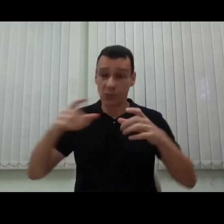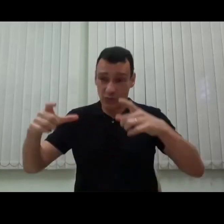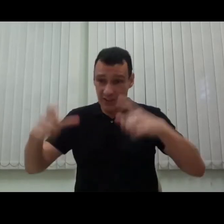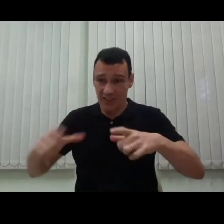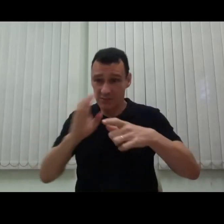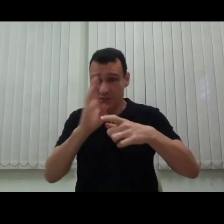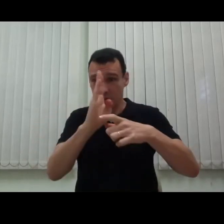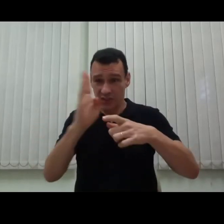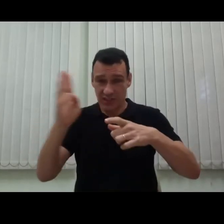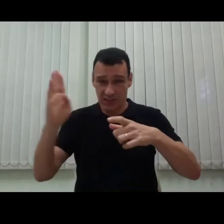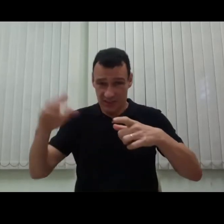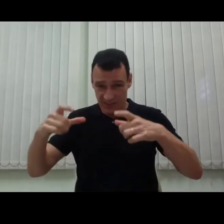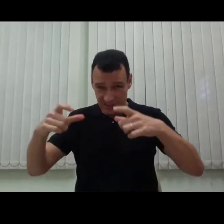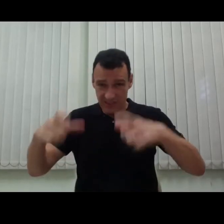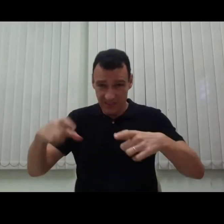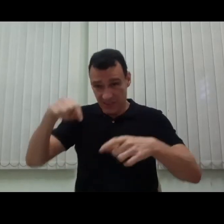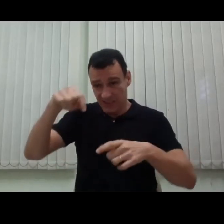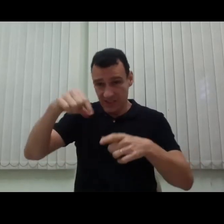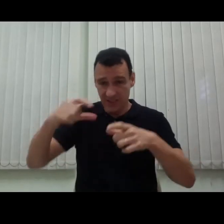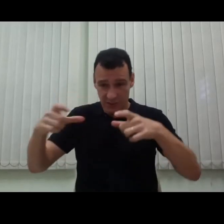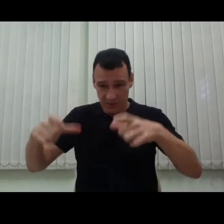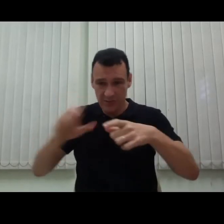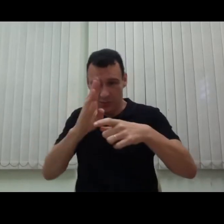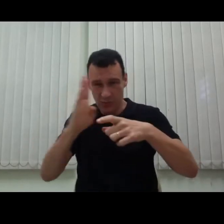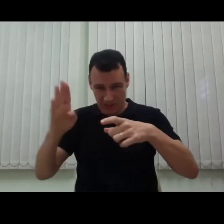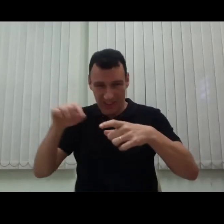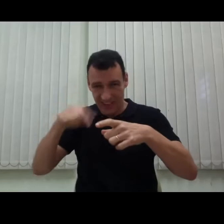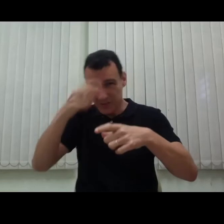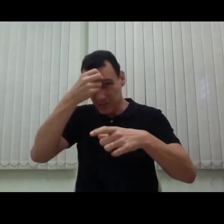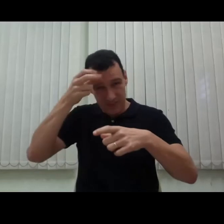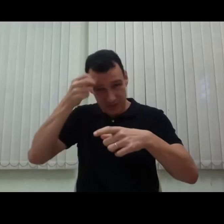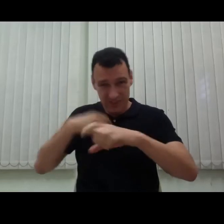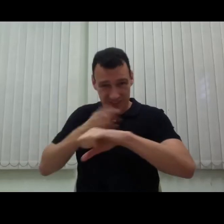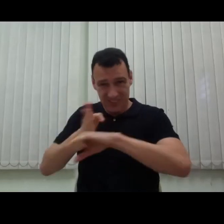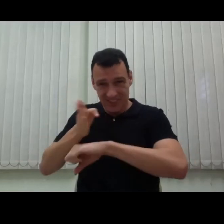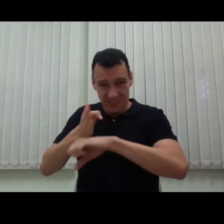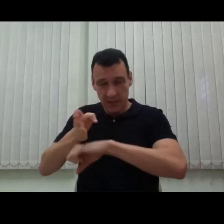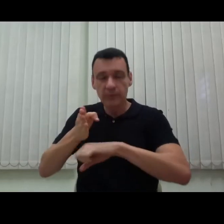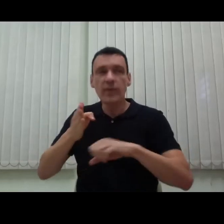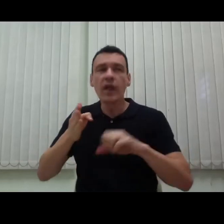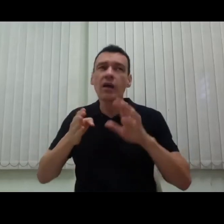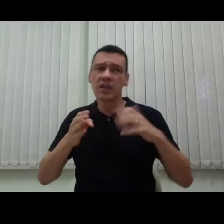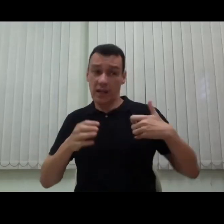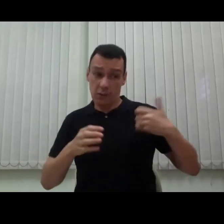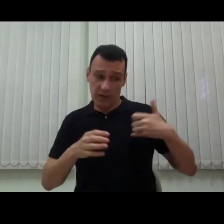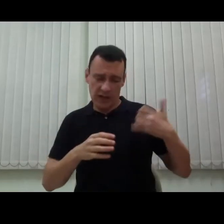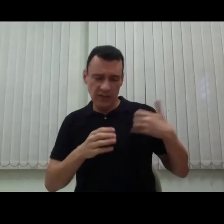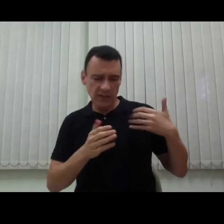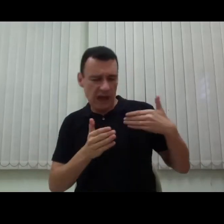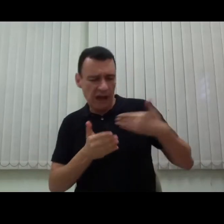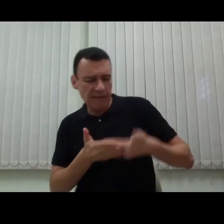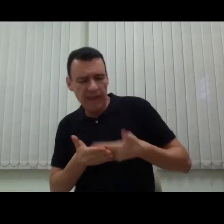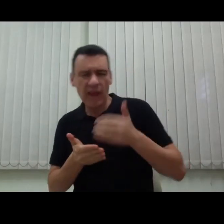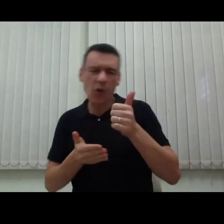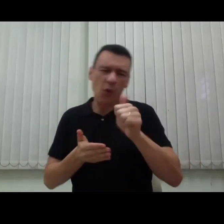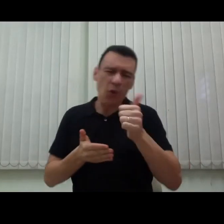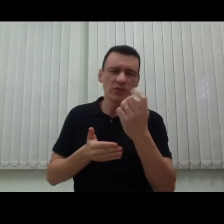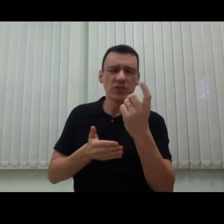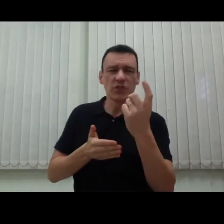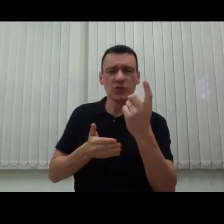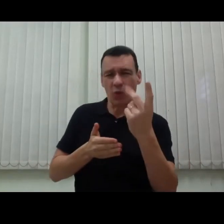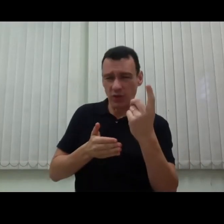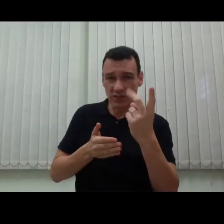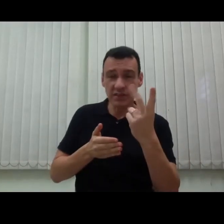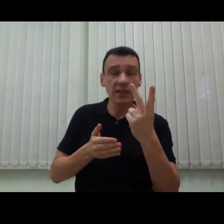de até mais ou menos os 11, 12 anos de idade, ter ouvido falar de um autor ou